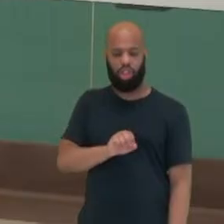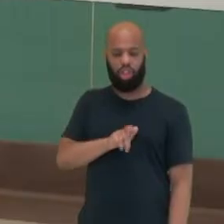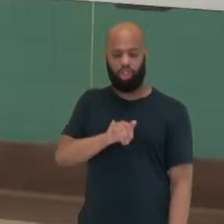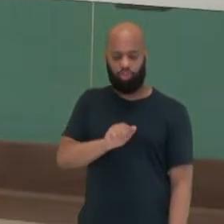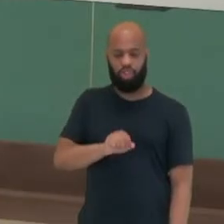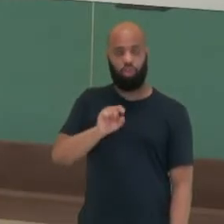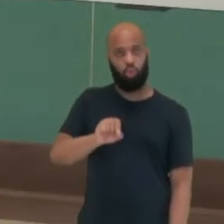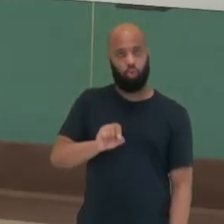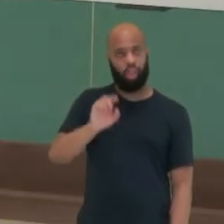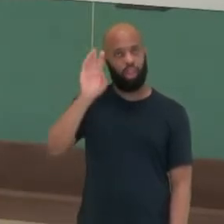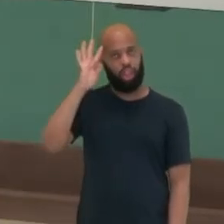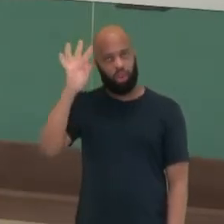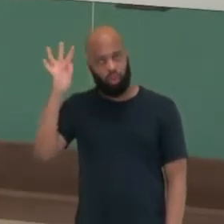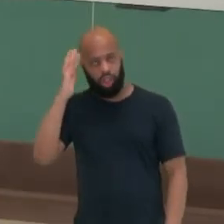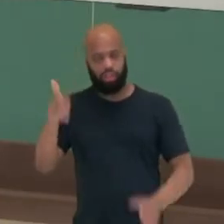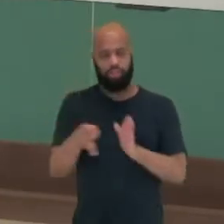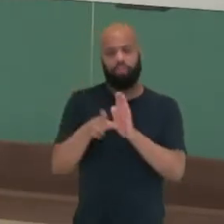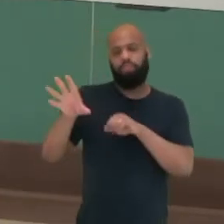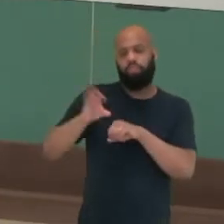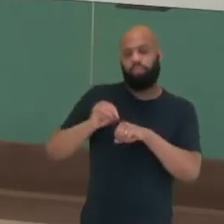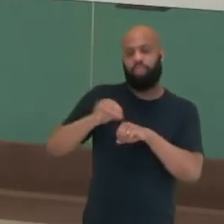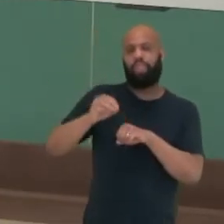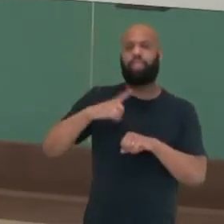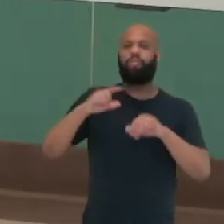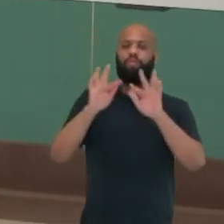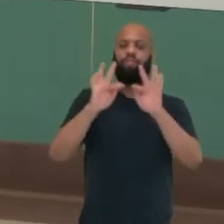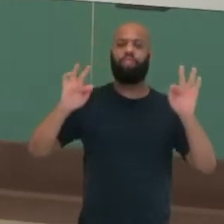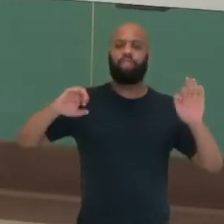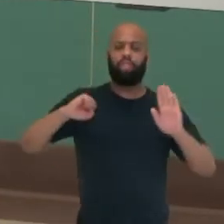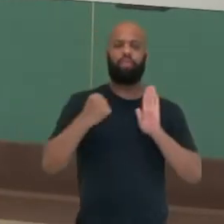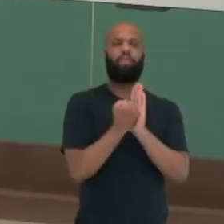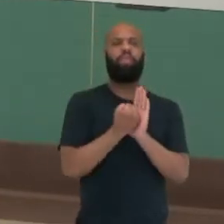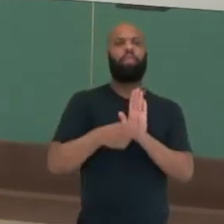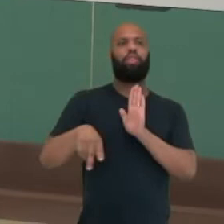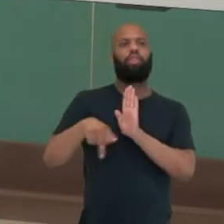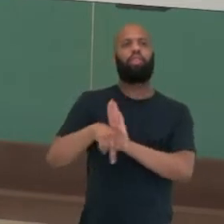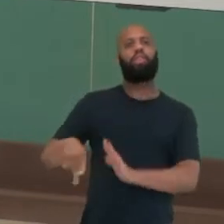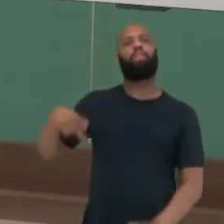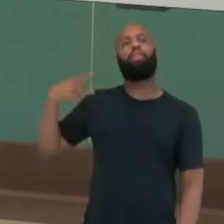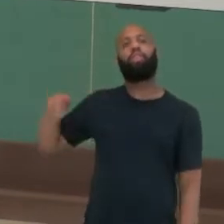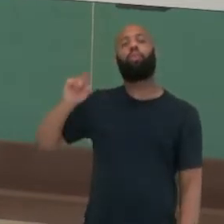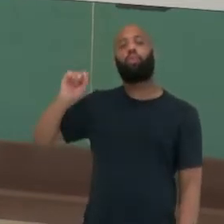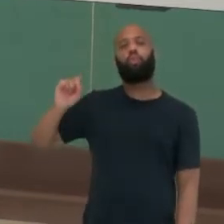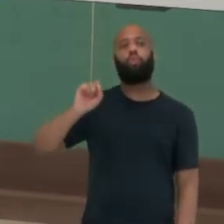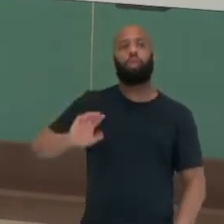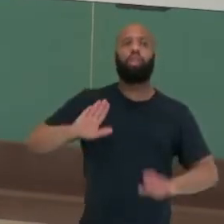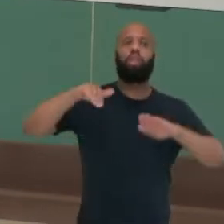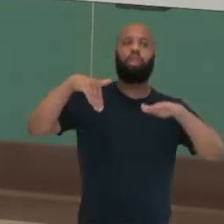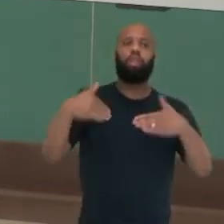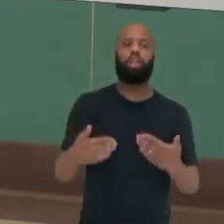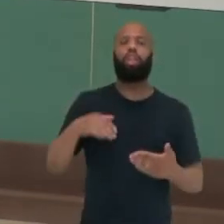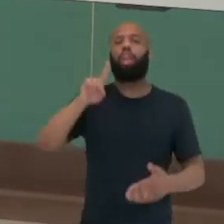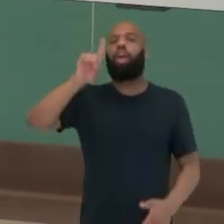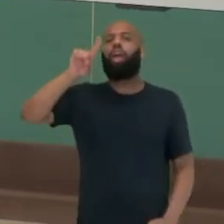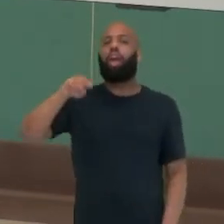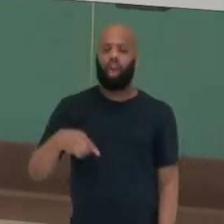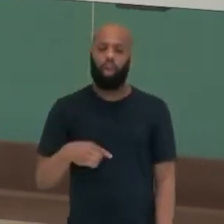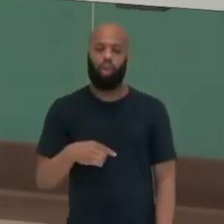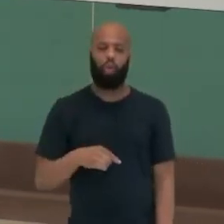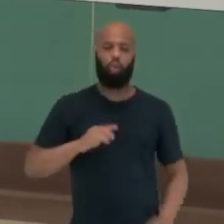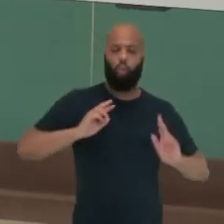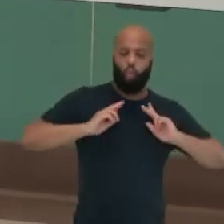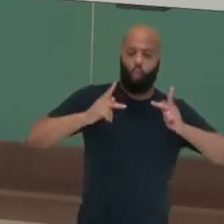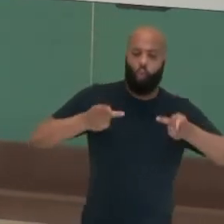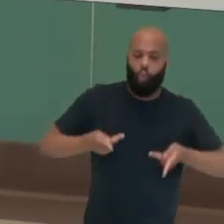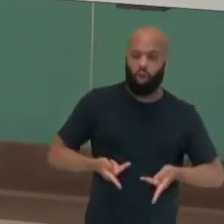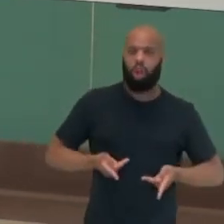das frases mais marcantes de Thomas Hobbes é a ideia de que o homem é o lobo do homem.